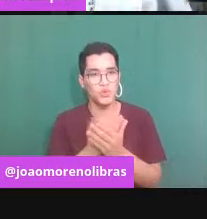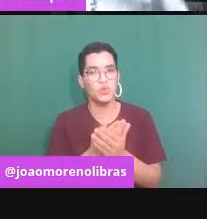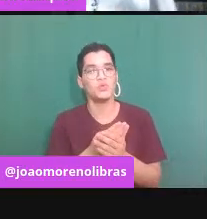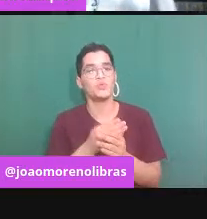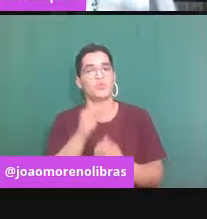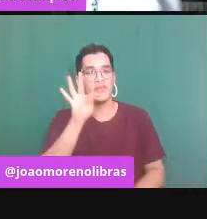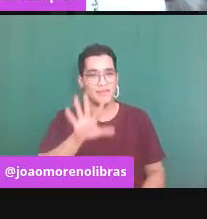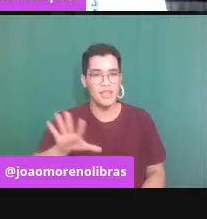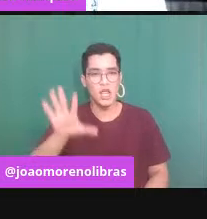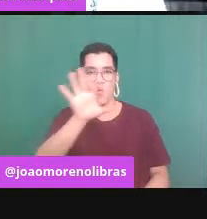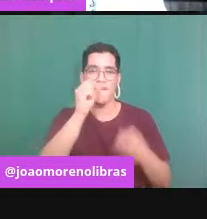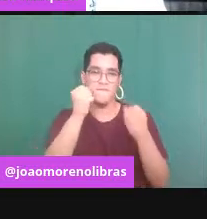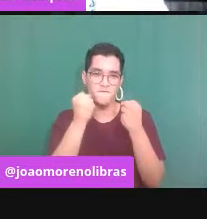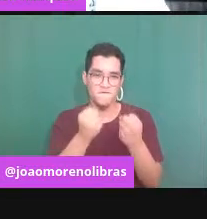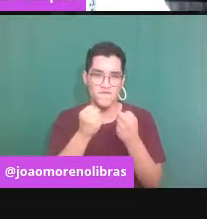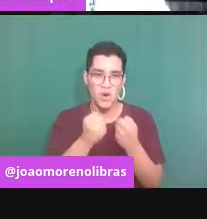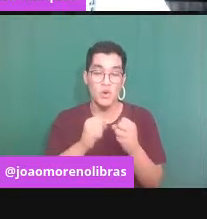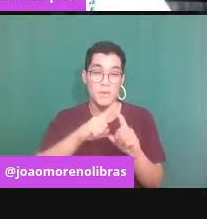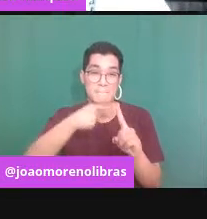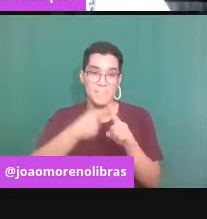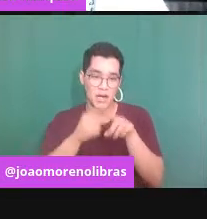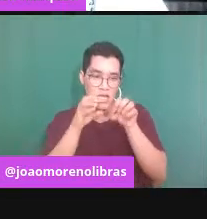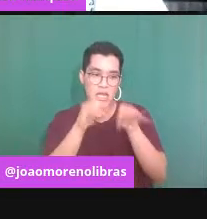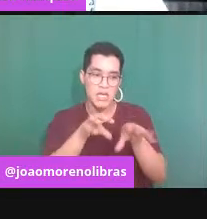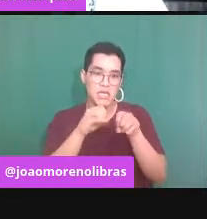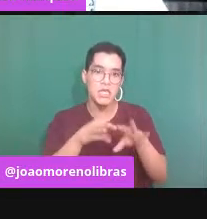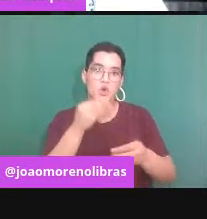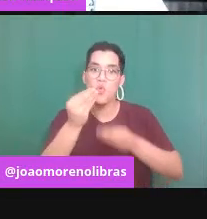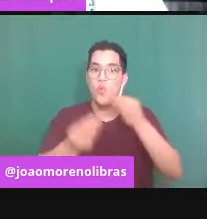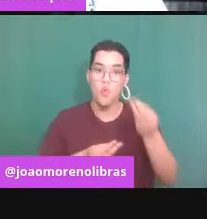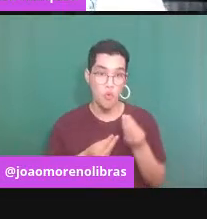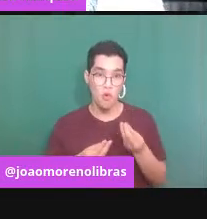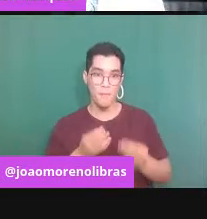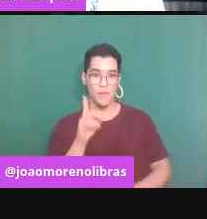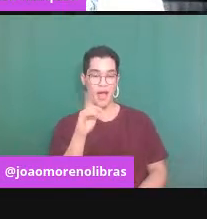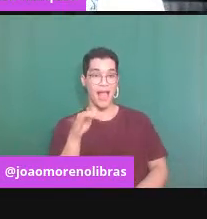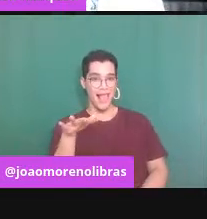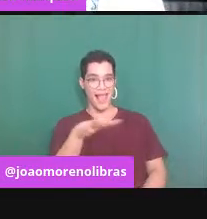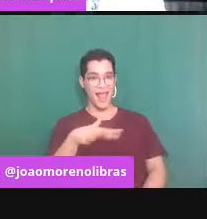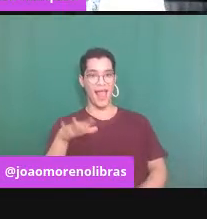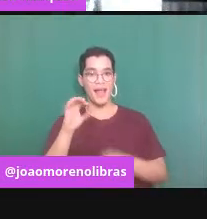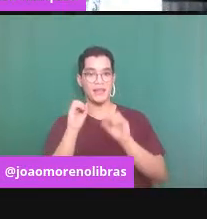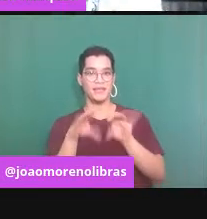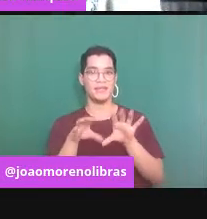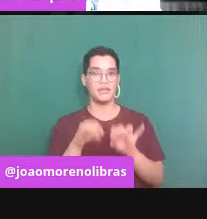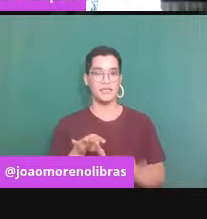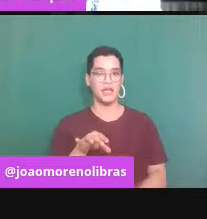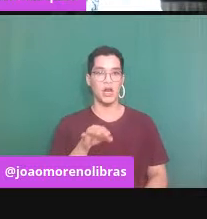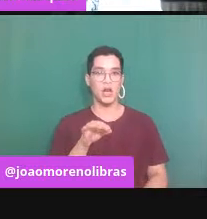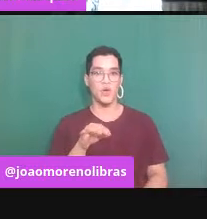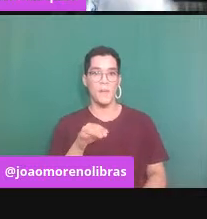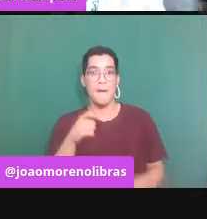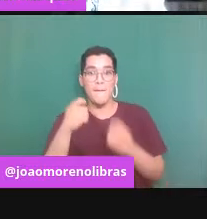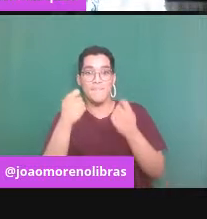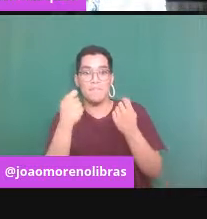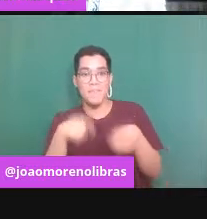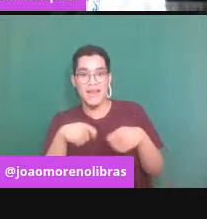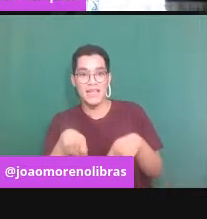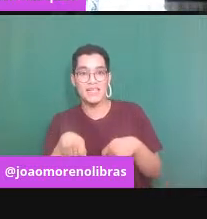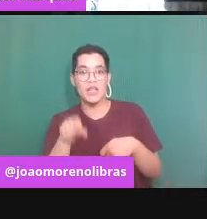E como eu disse lá no início para vocês, a questão do ensino, ela nunca pode vir descolada de uma